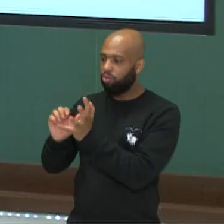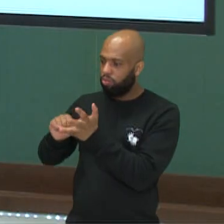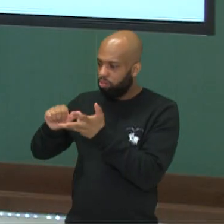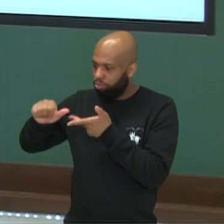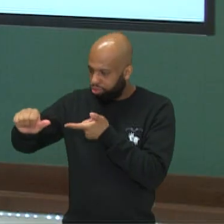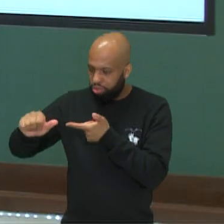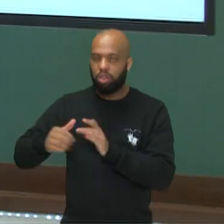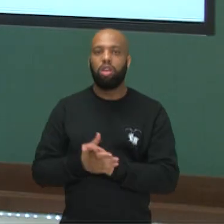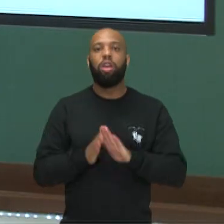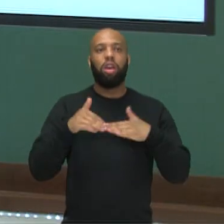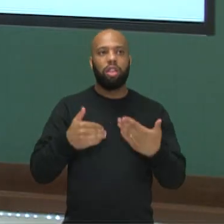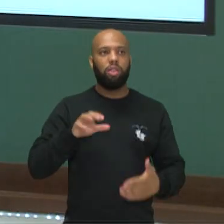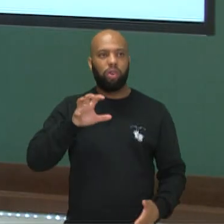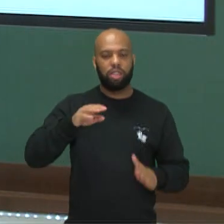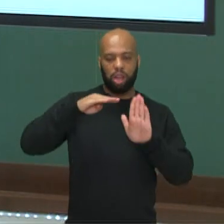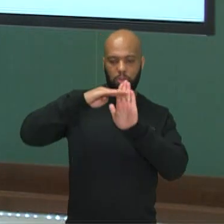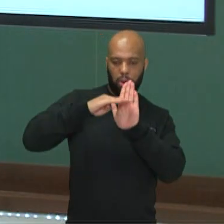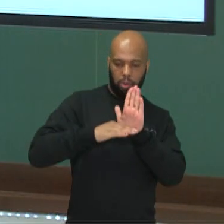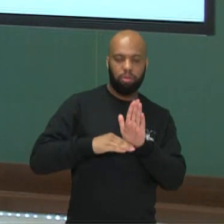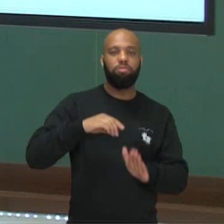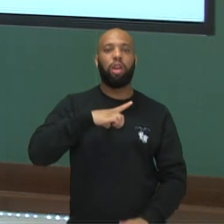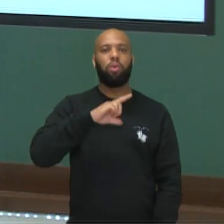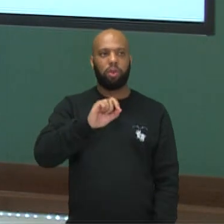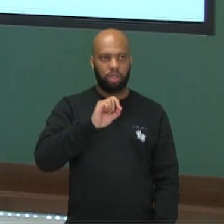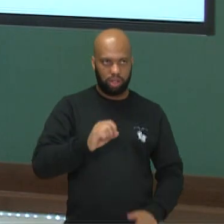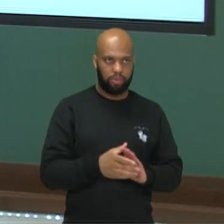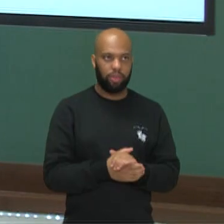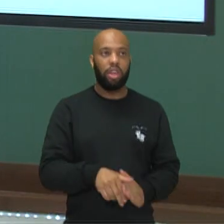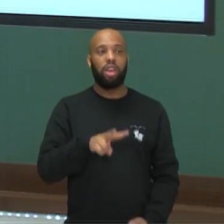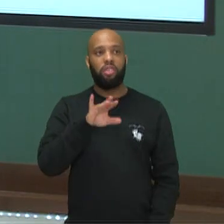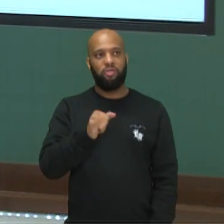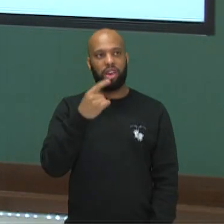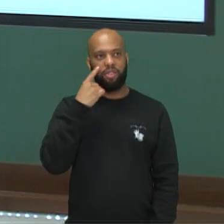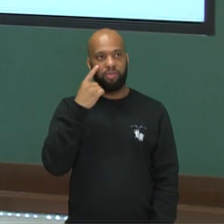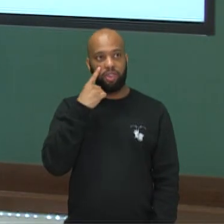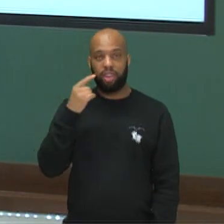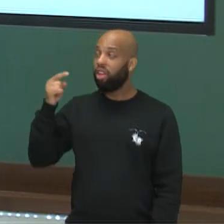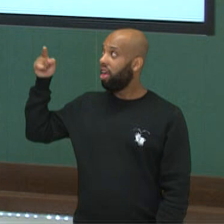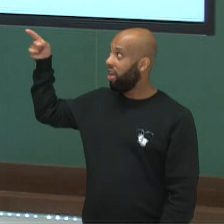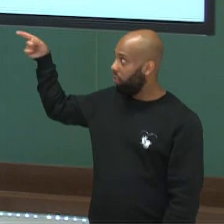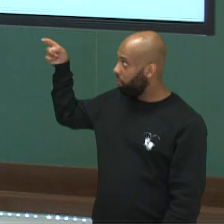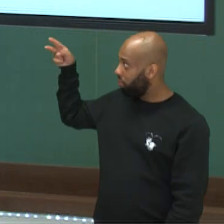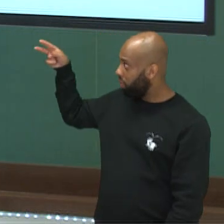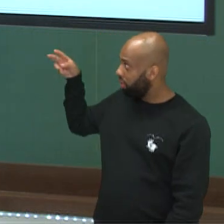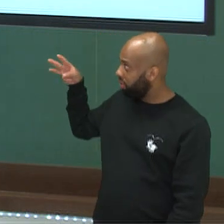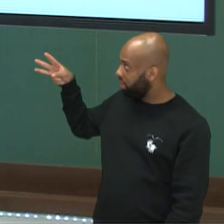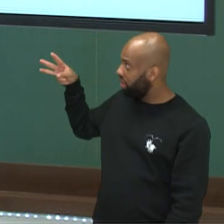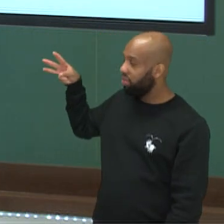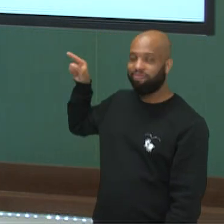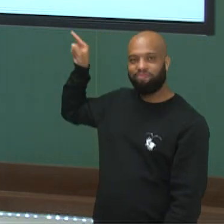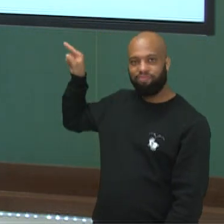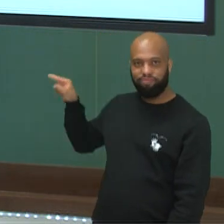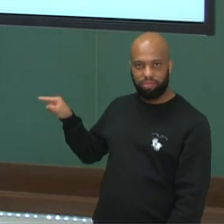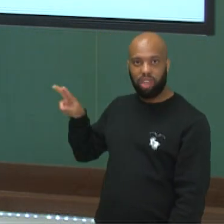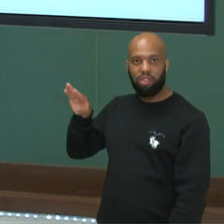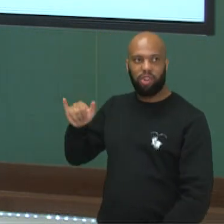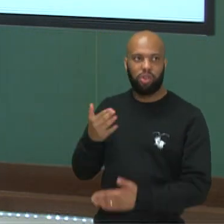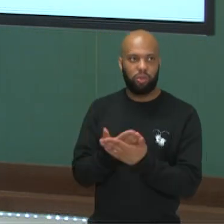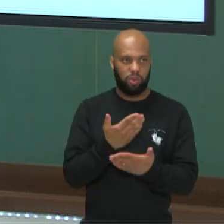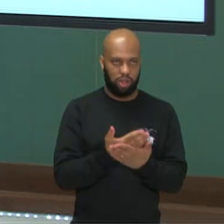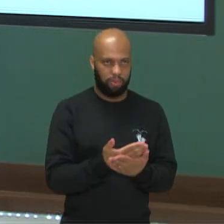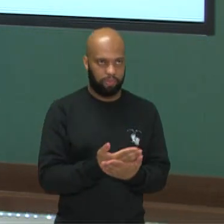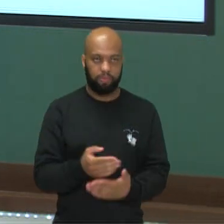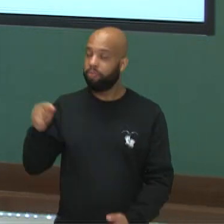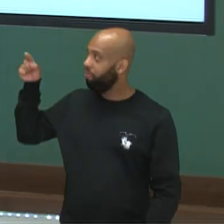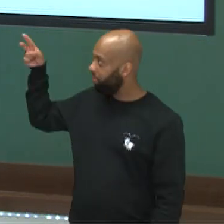As propriedades, nós vamos analisar a solubilidade, o ponto de fusão, ponto de ebulição e a